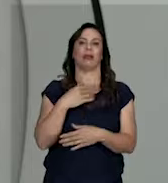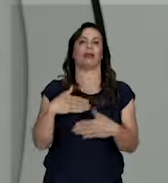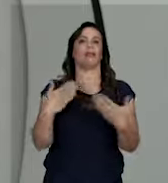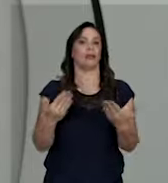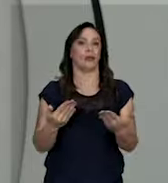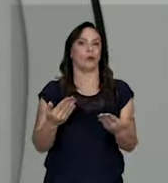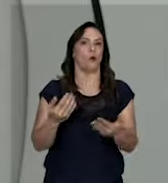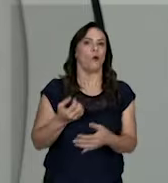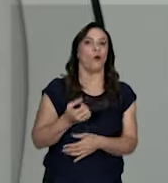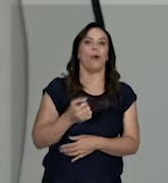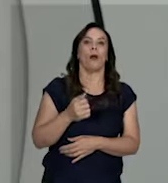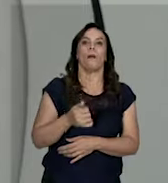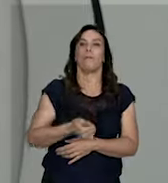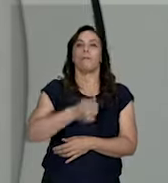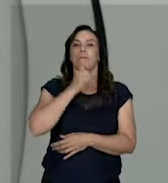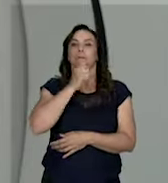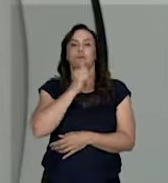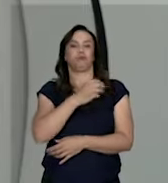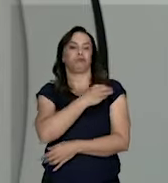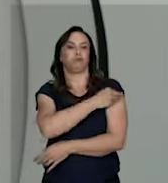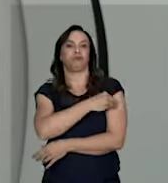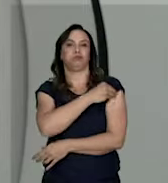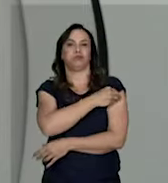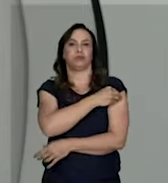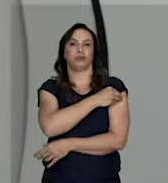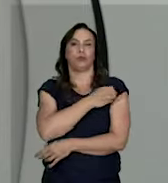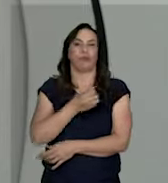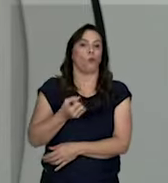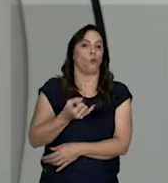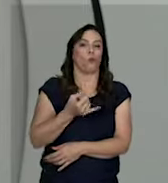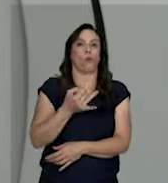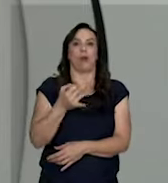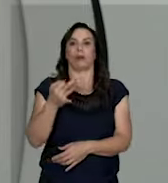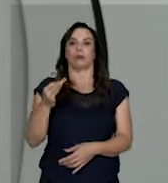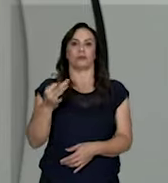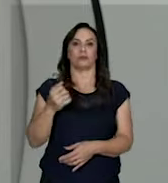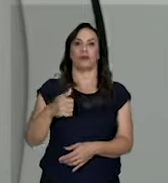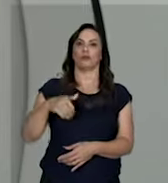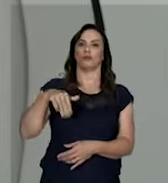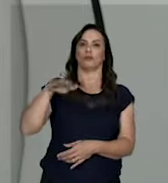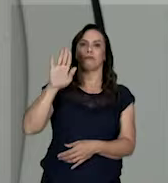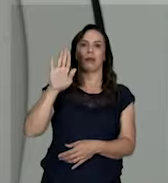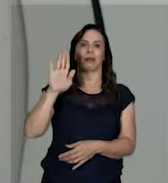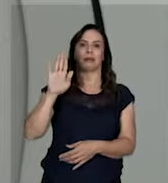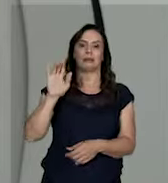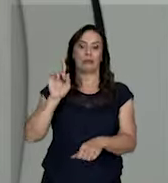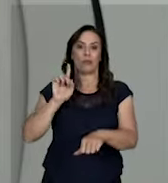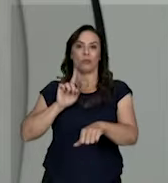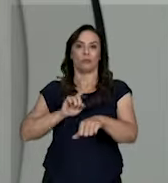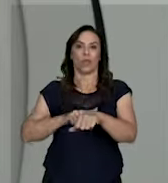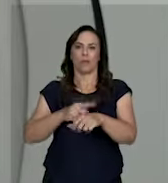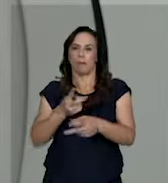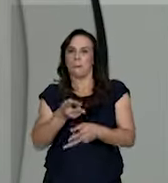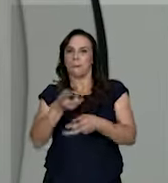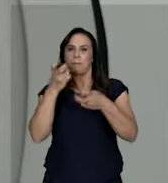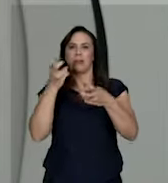da alcoolemia, que é o nível de álcool no sangue, mais tempo ele vai demorar para ter essa reação, né?